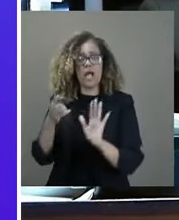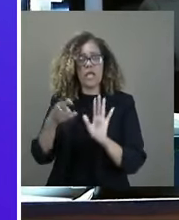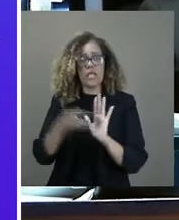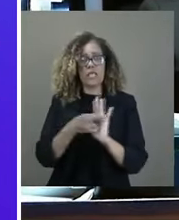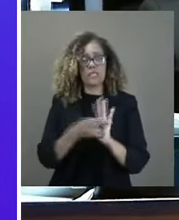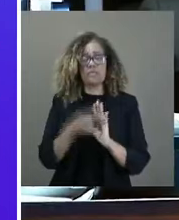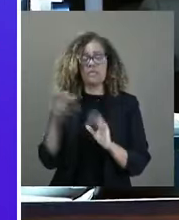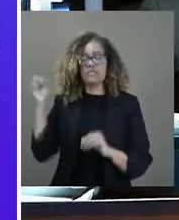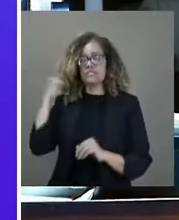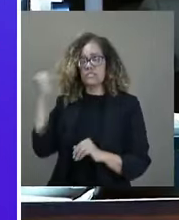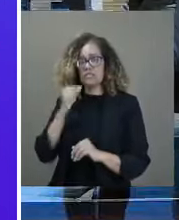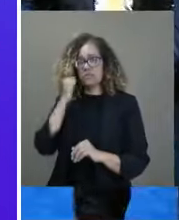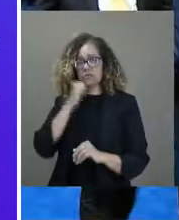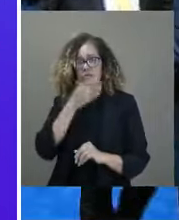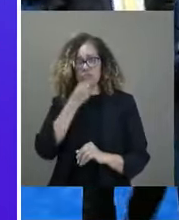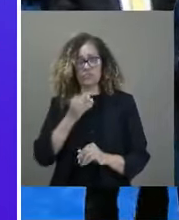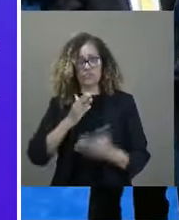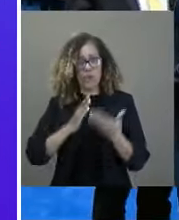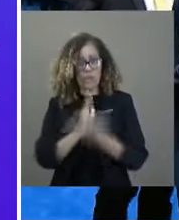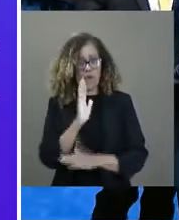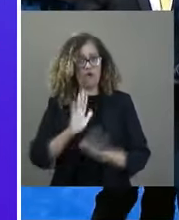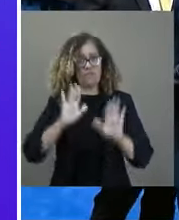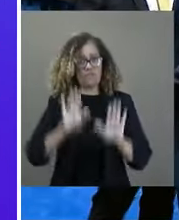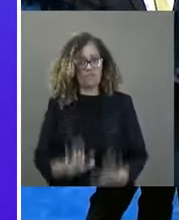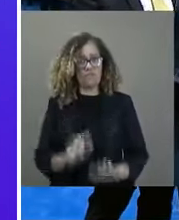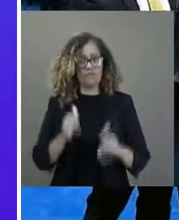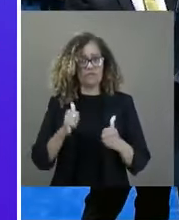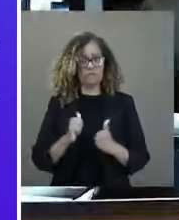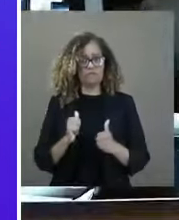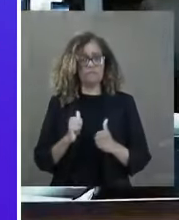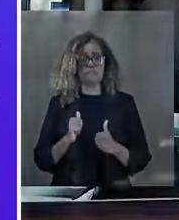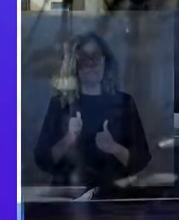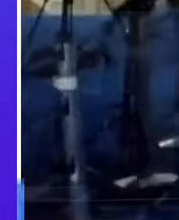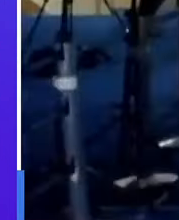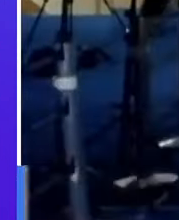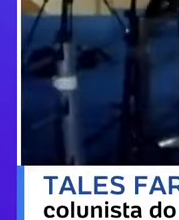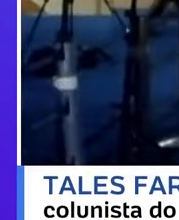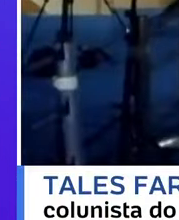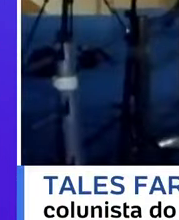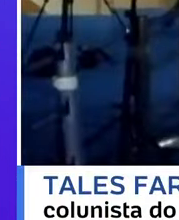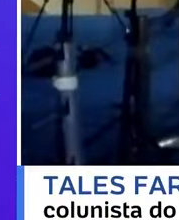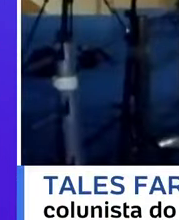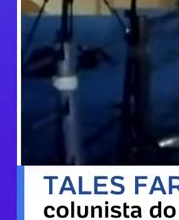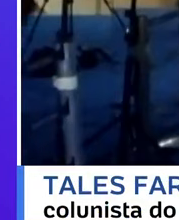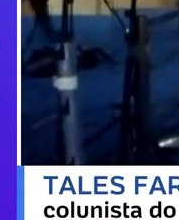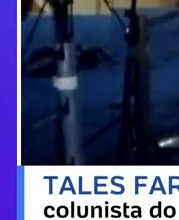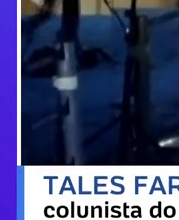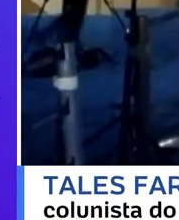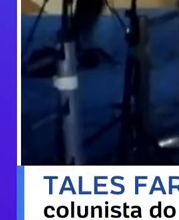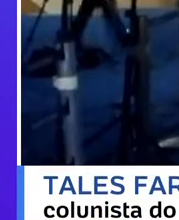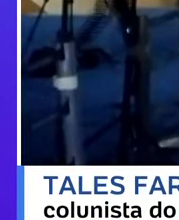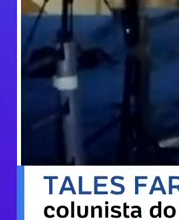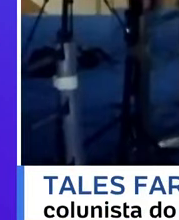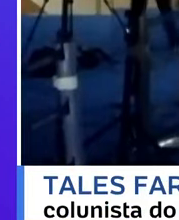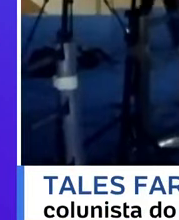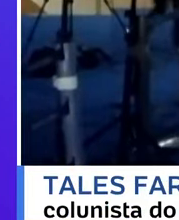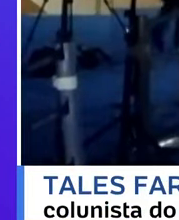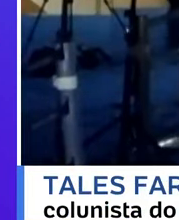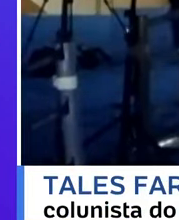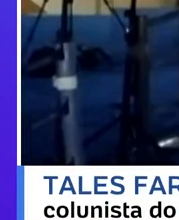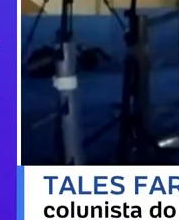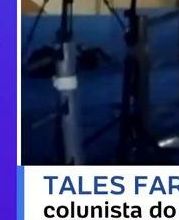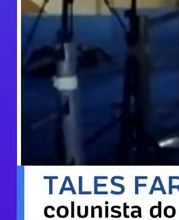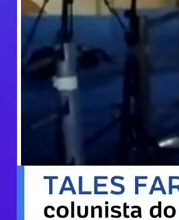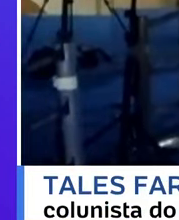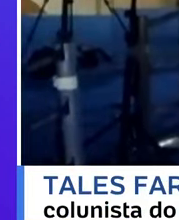Ele está no papel deles. Eu acho pouco provável que o Lula faça uma retratação nos moldes que